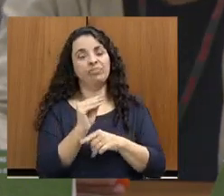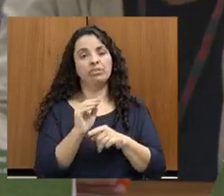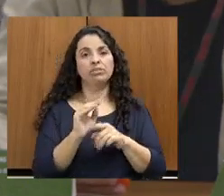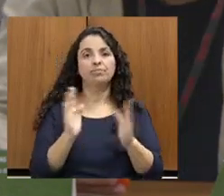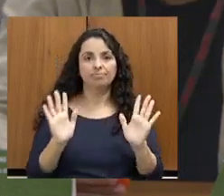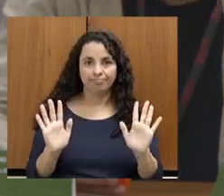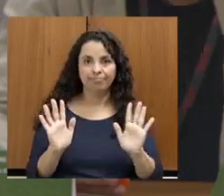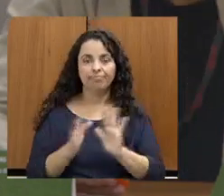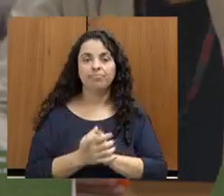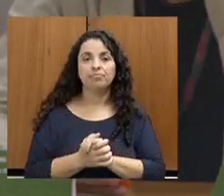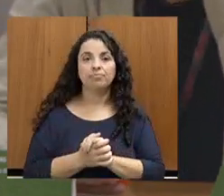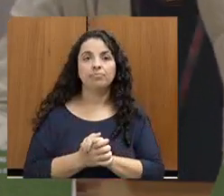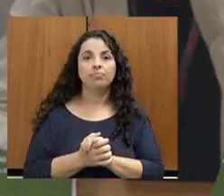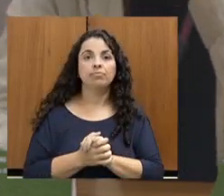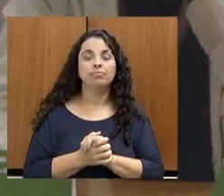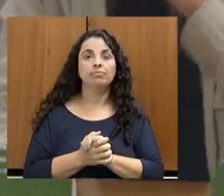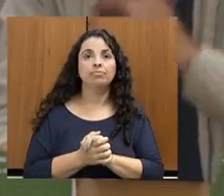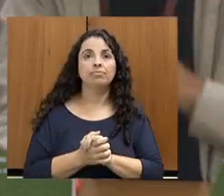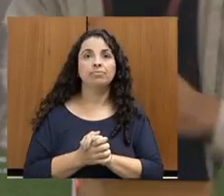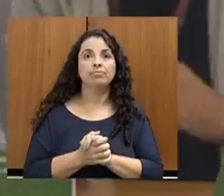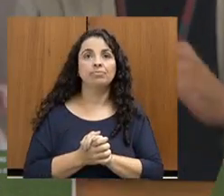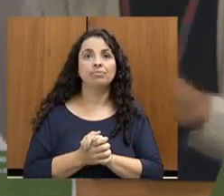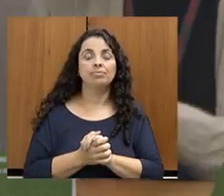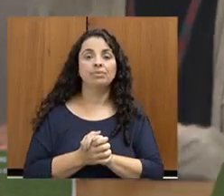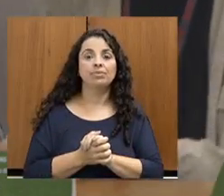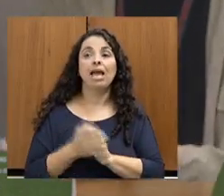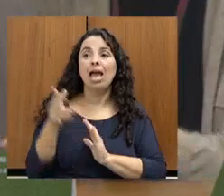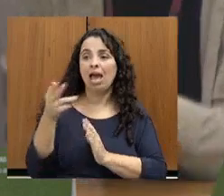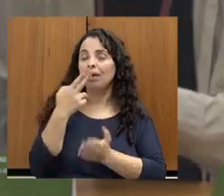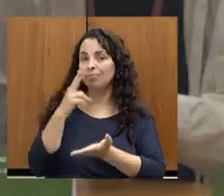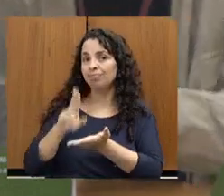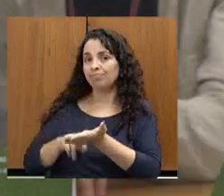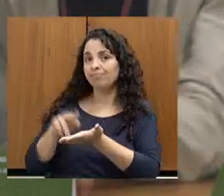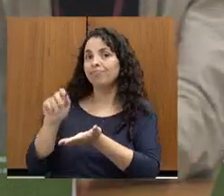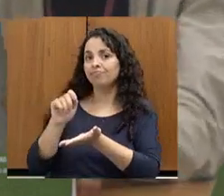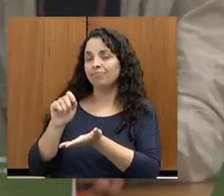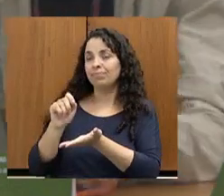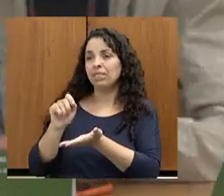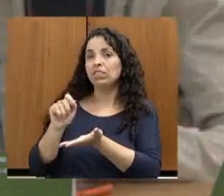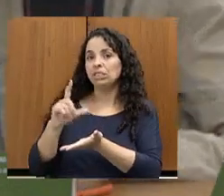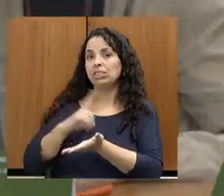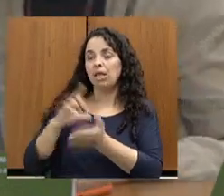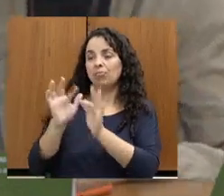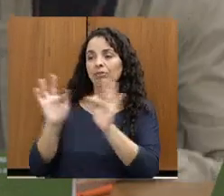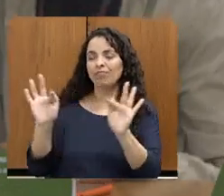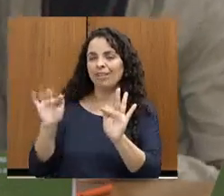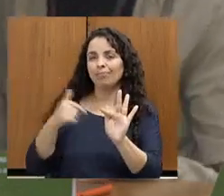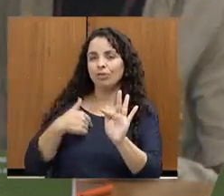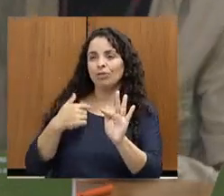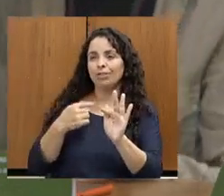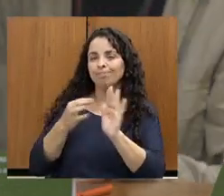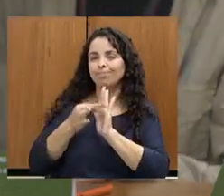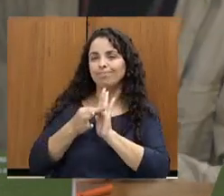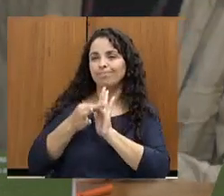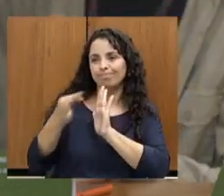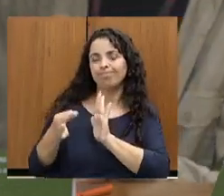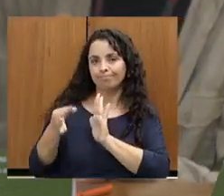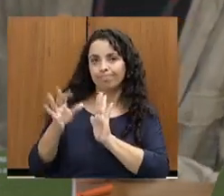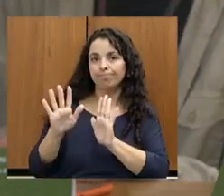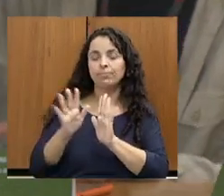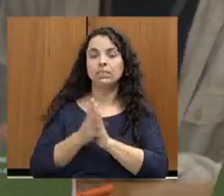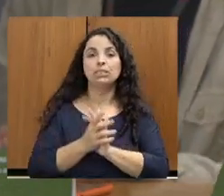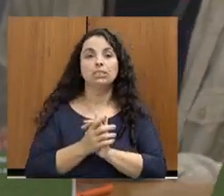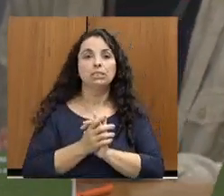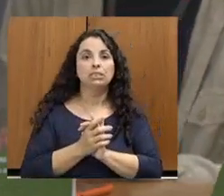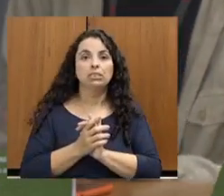Gostaria de rebater um ponto dessa carta. Antes de rebater, eu gostaria de deixar claro